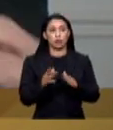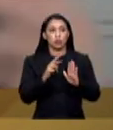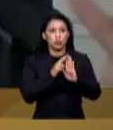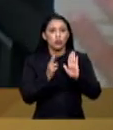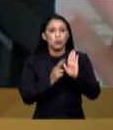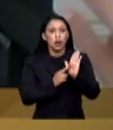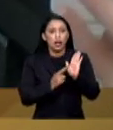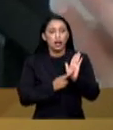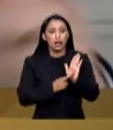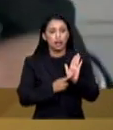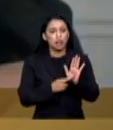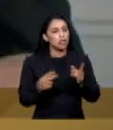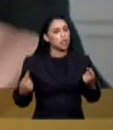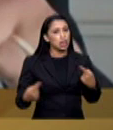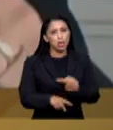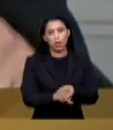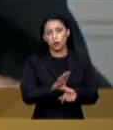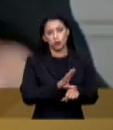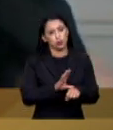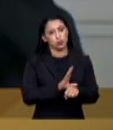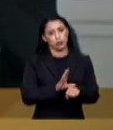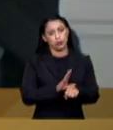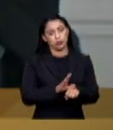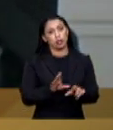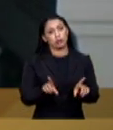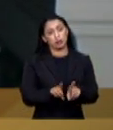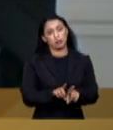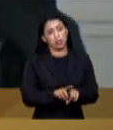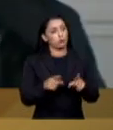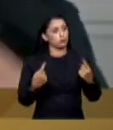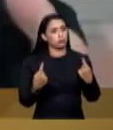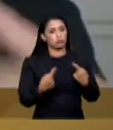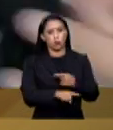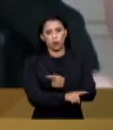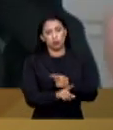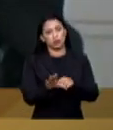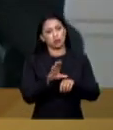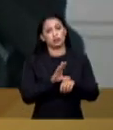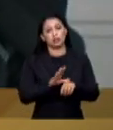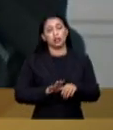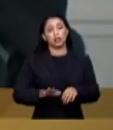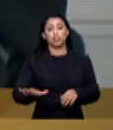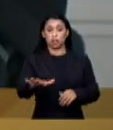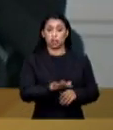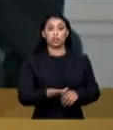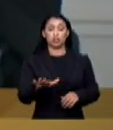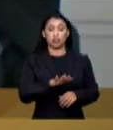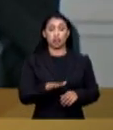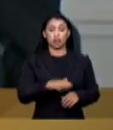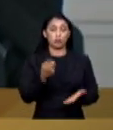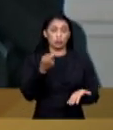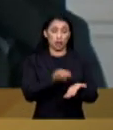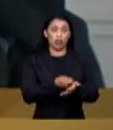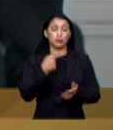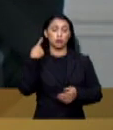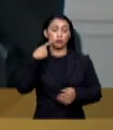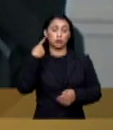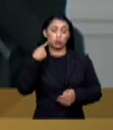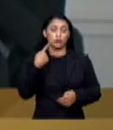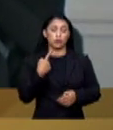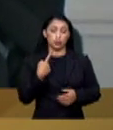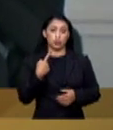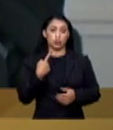regra não constitucional, uma regra também infraconstitucional, geral da previsão de sucumbência. E assim